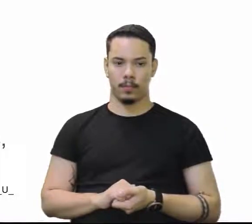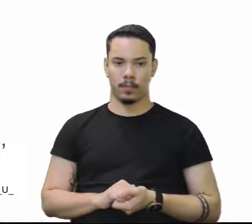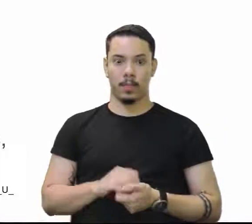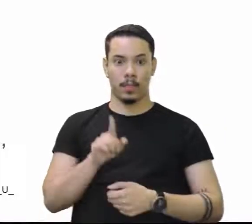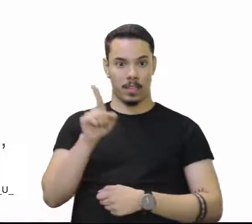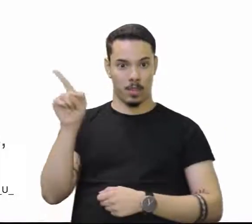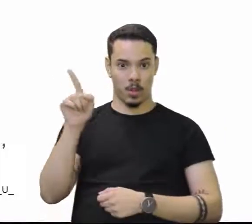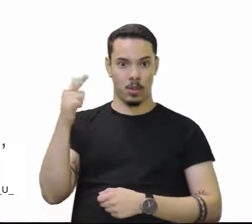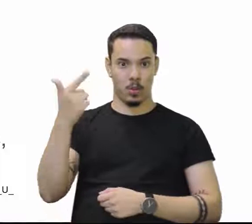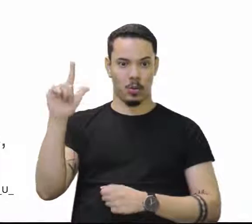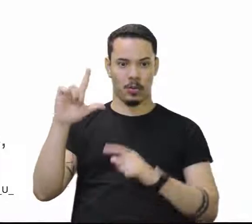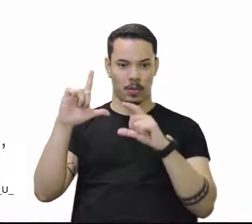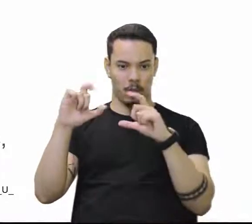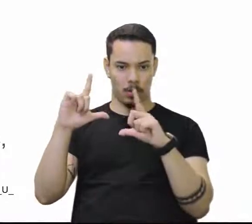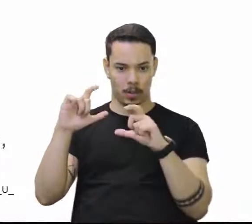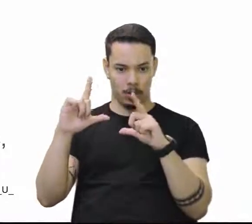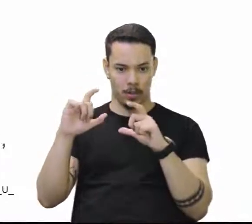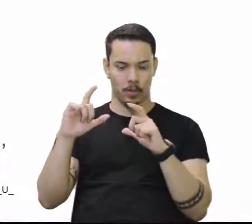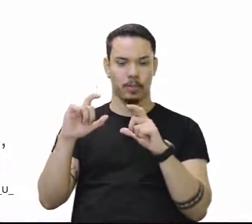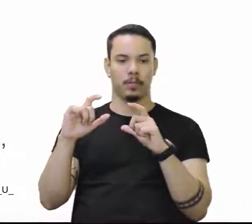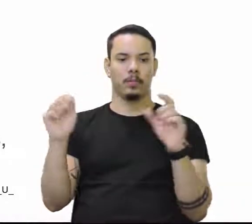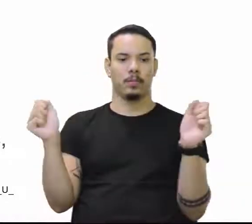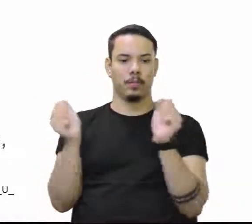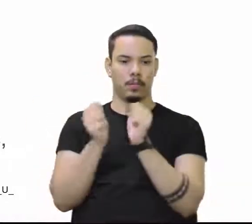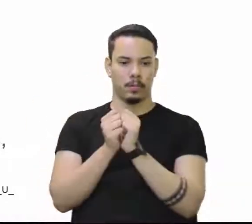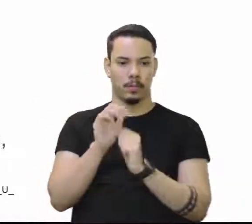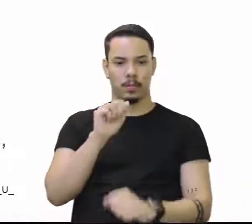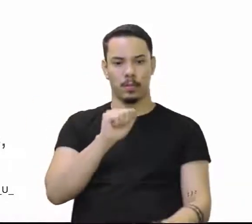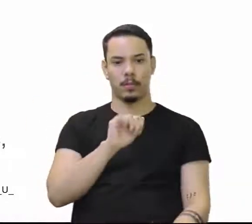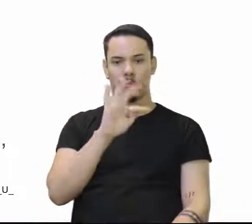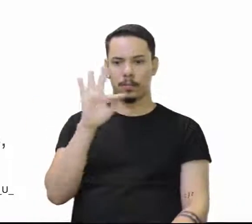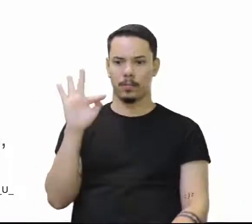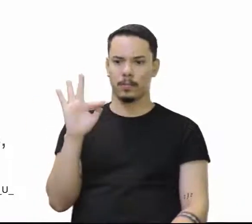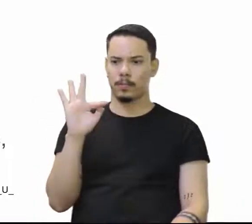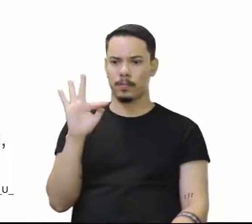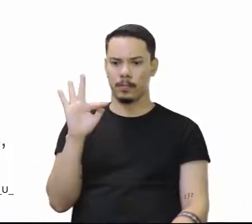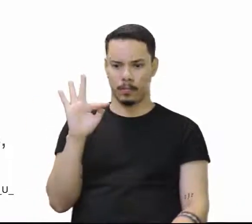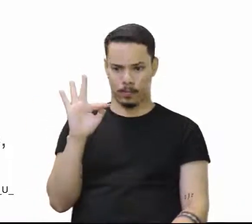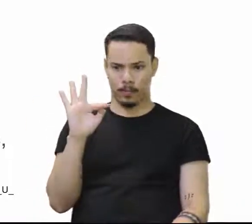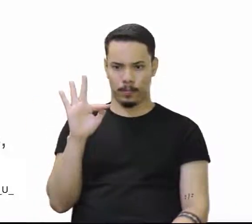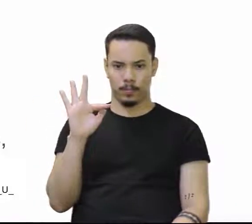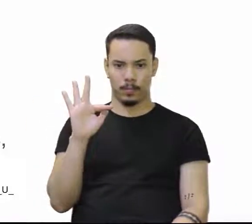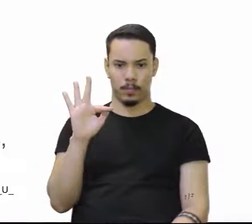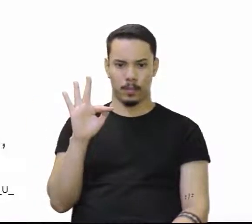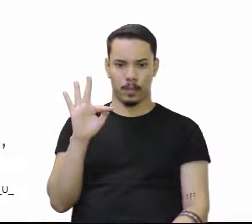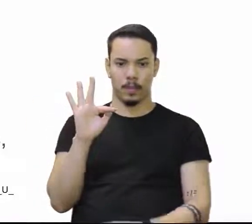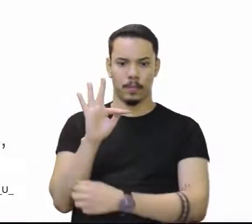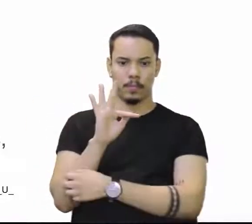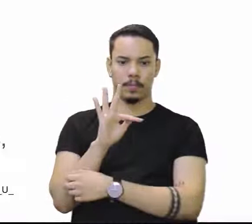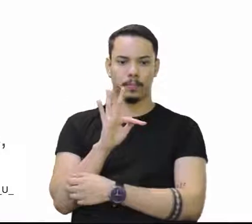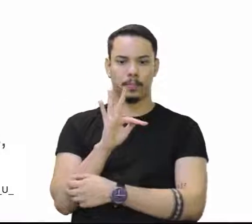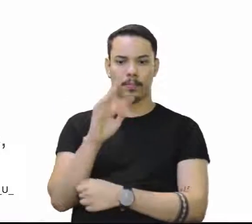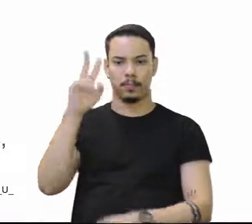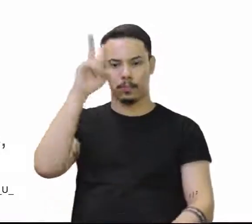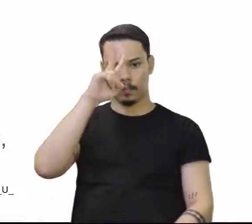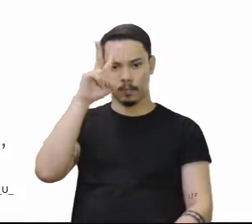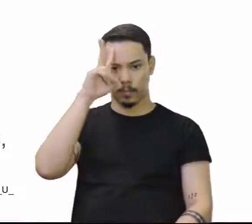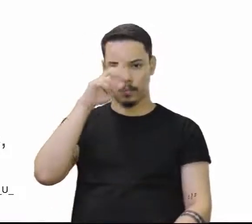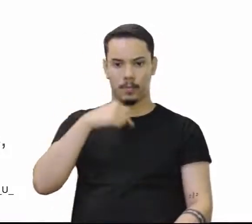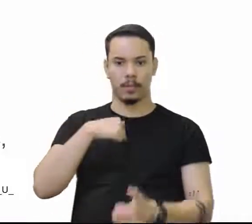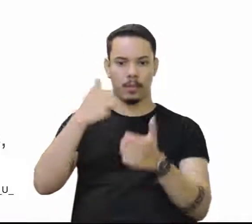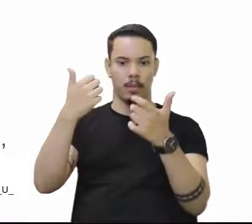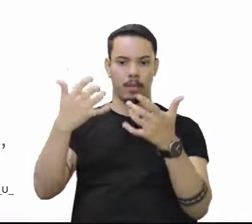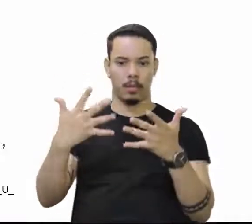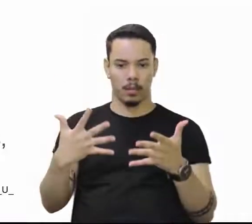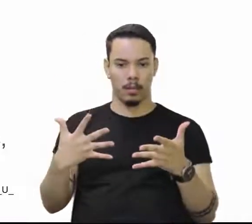Aí uma outra foto emblemática de Aloysio Ferreira. É uma foto emblemática. Lembra que quando